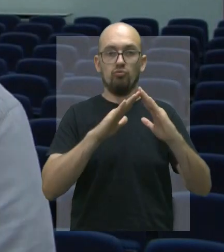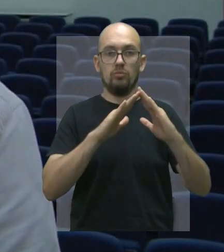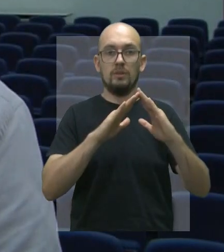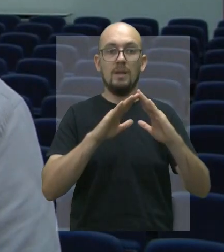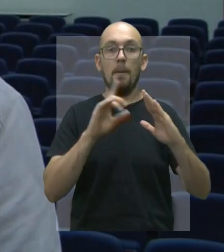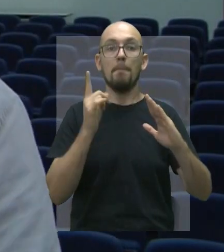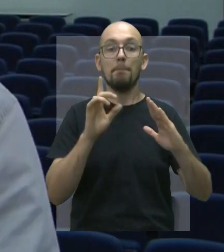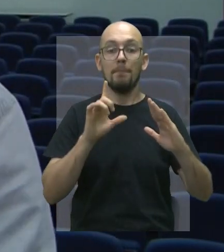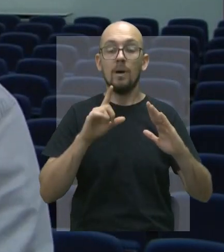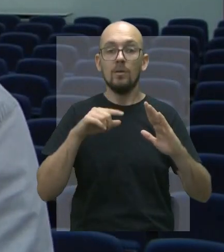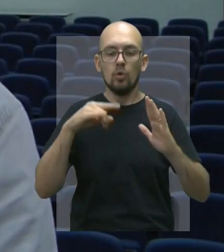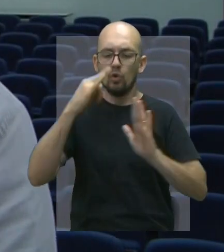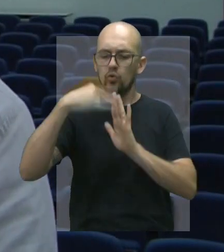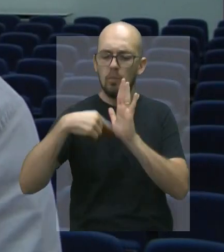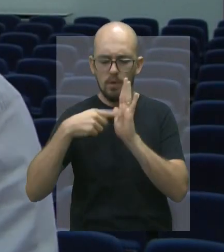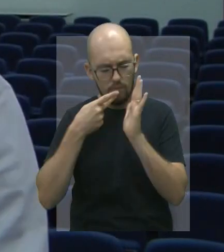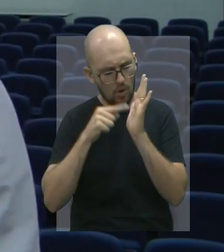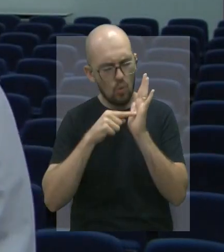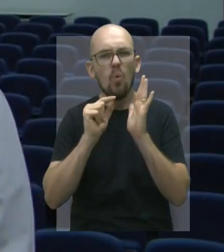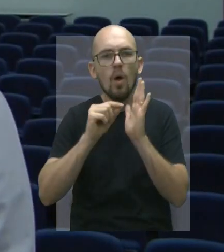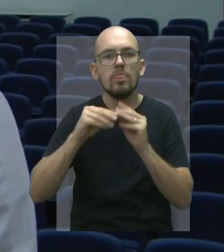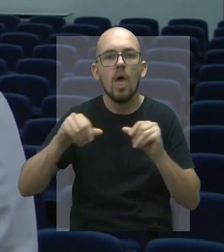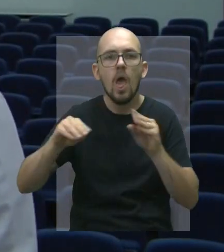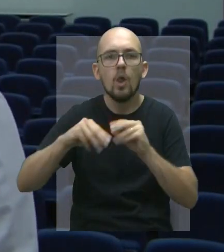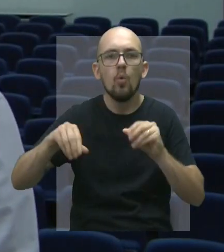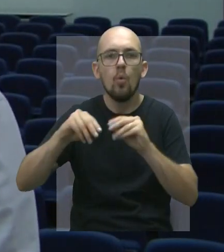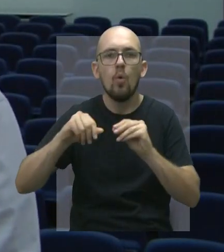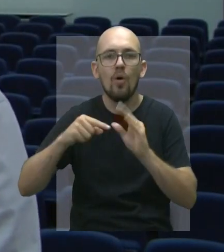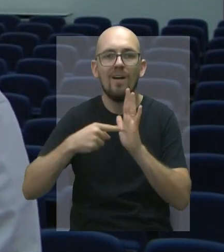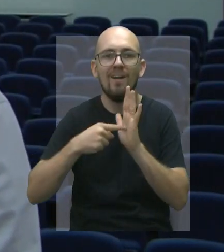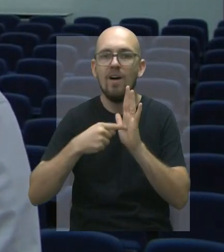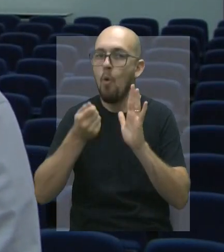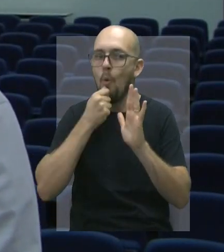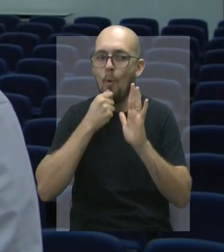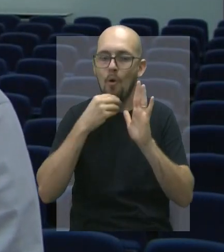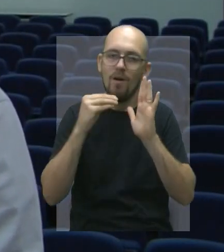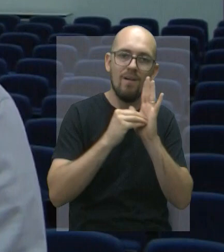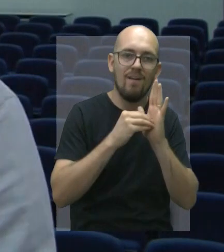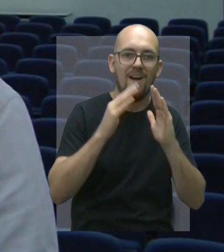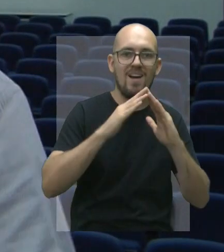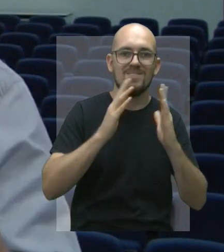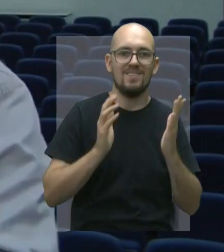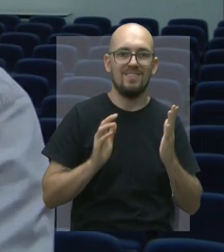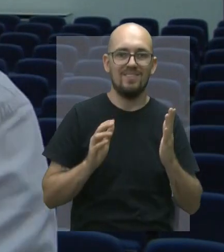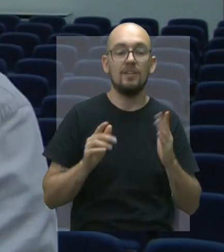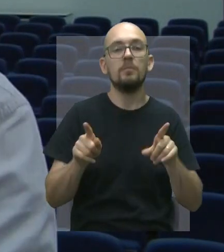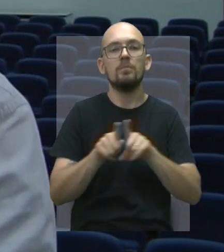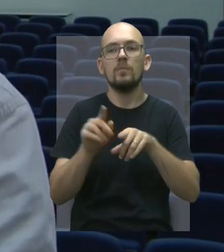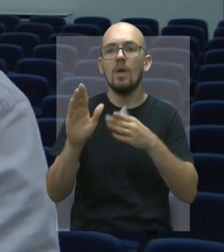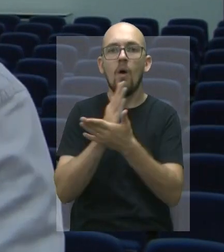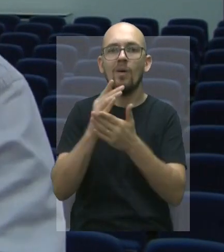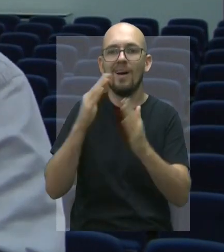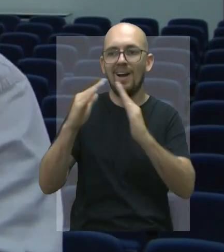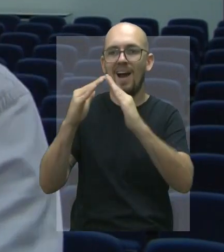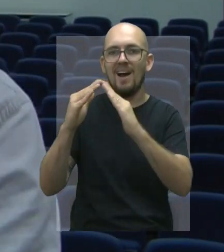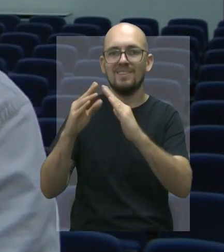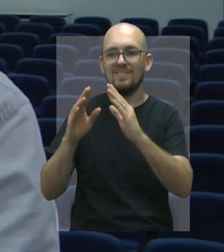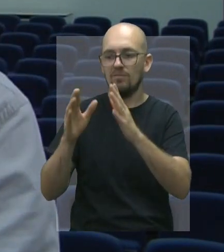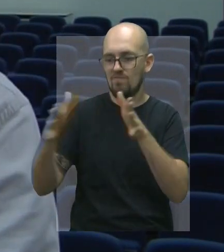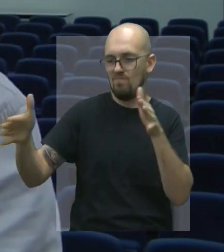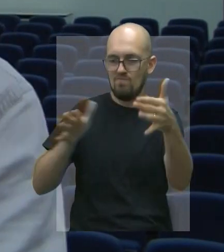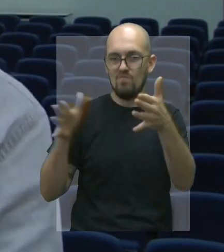de um terreno, pessoas que construíram fora dos padrões que hoje se exige e não conseguem, eles